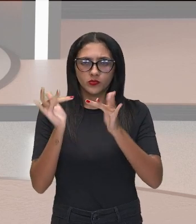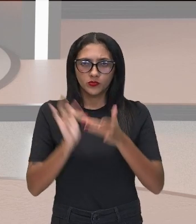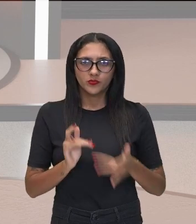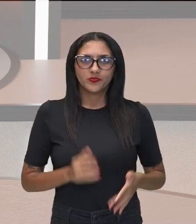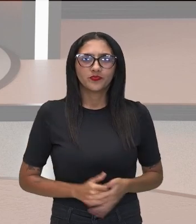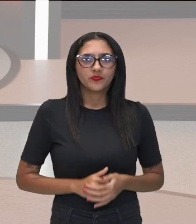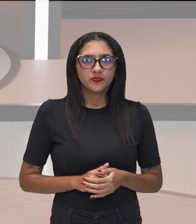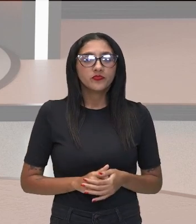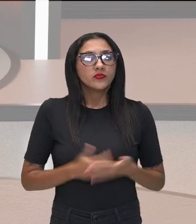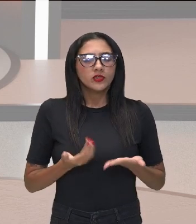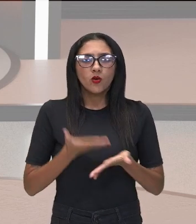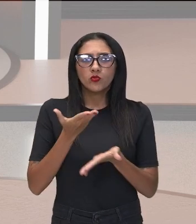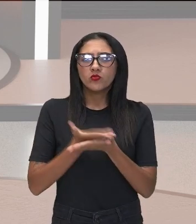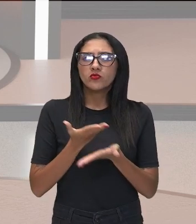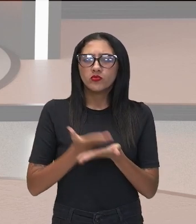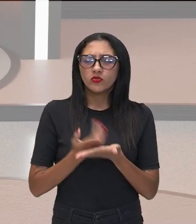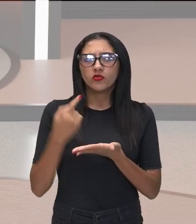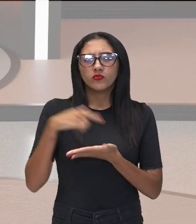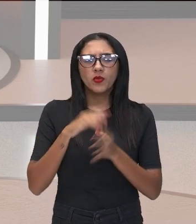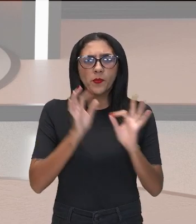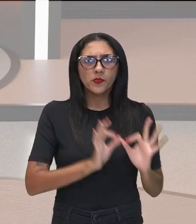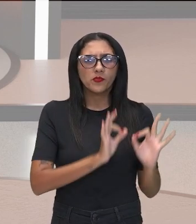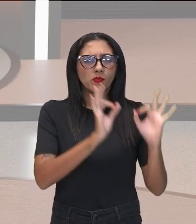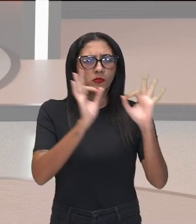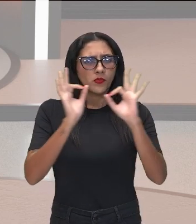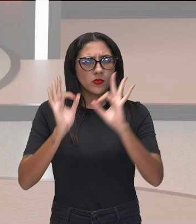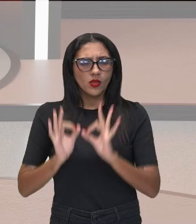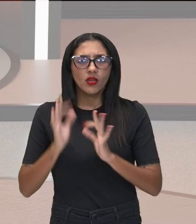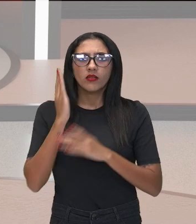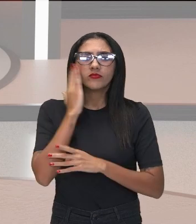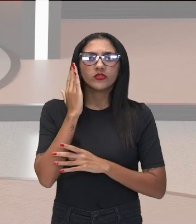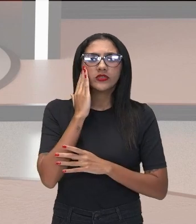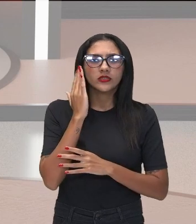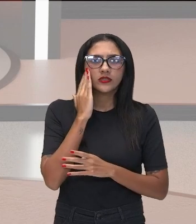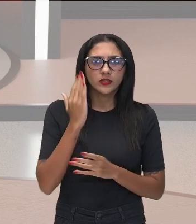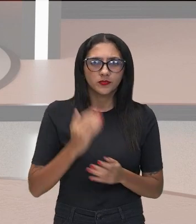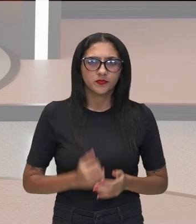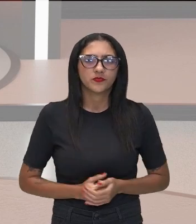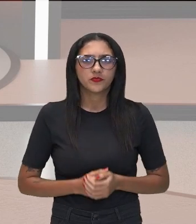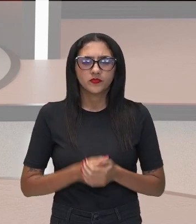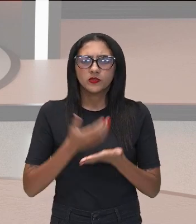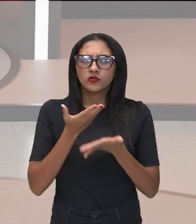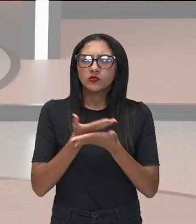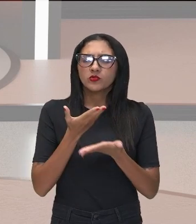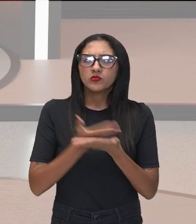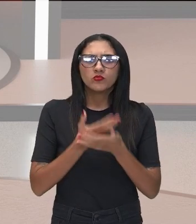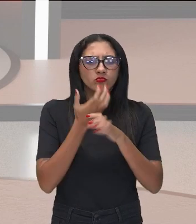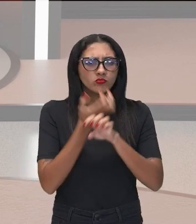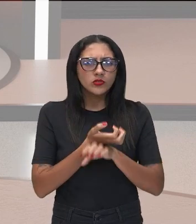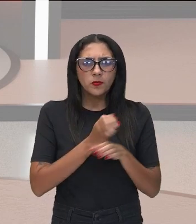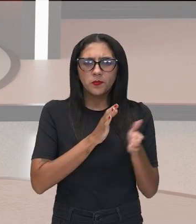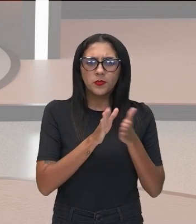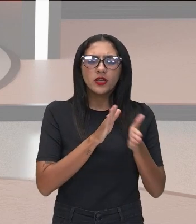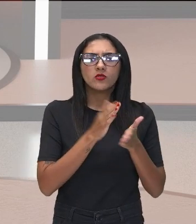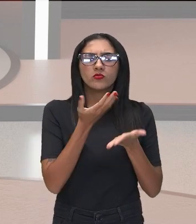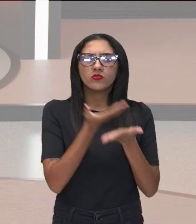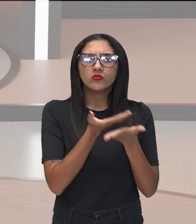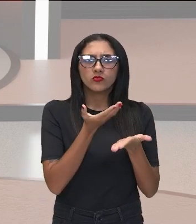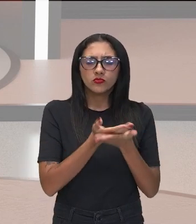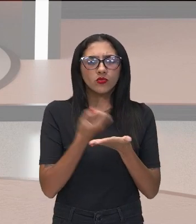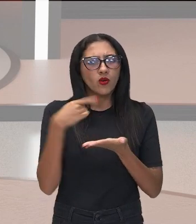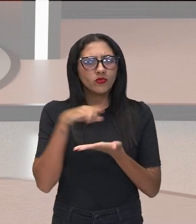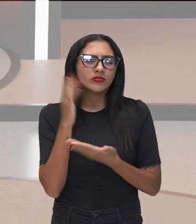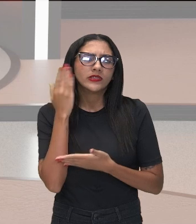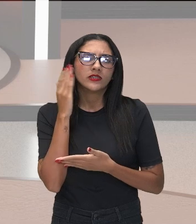a nossa aula, certo? A gente vai estar aprofundando, na verdade, de toda a nossa unidade, a gente vai estar aprofundando